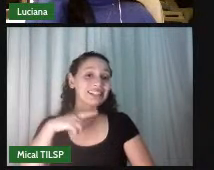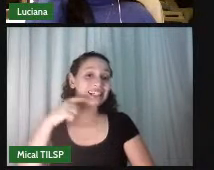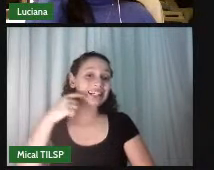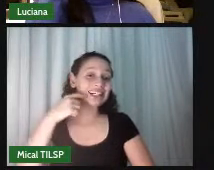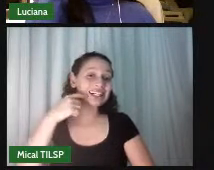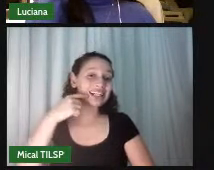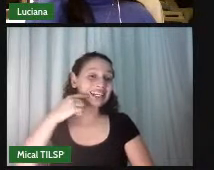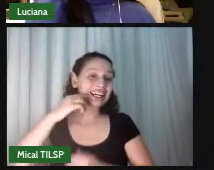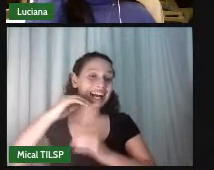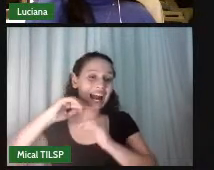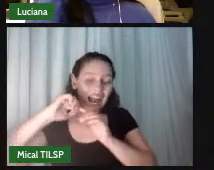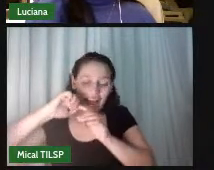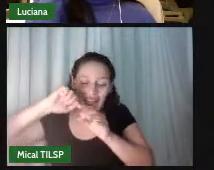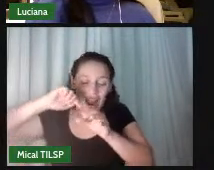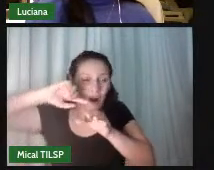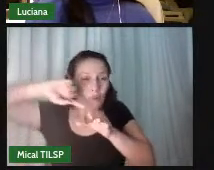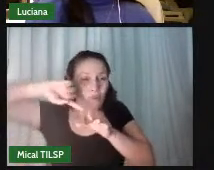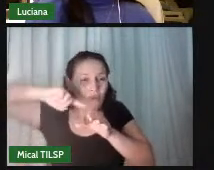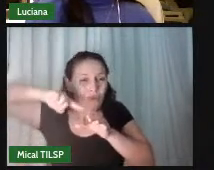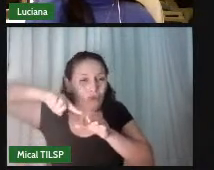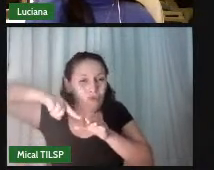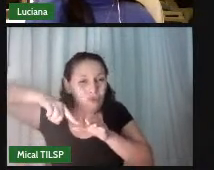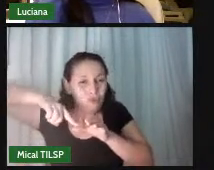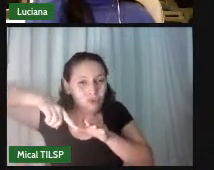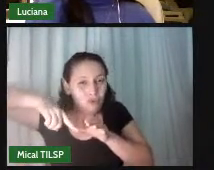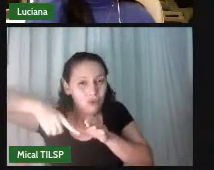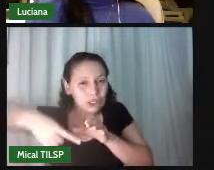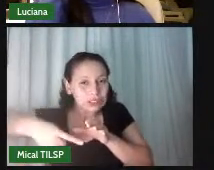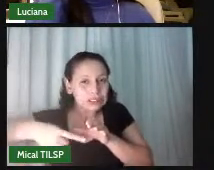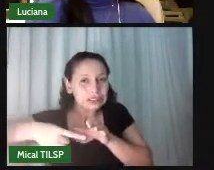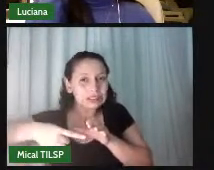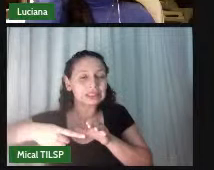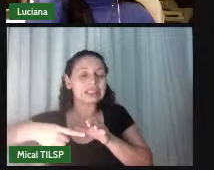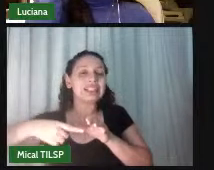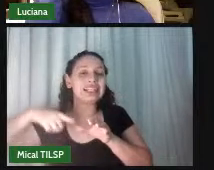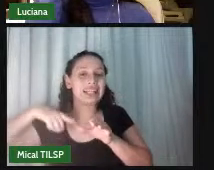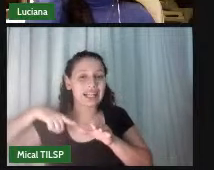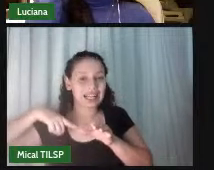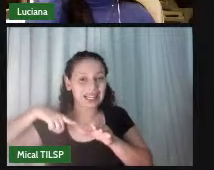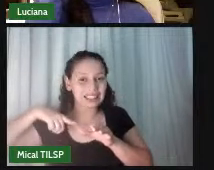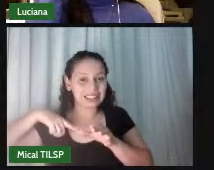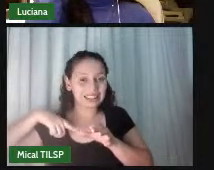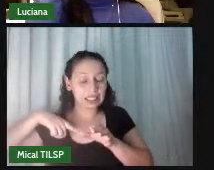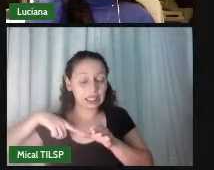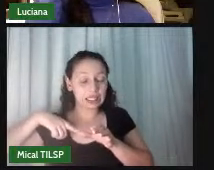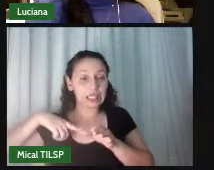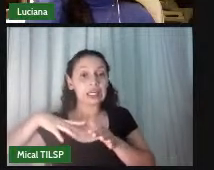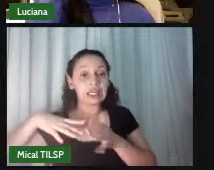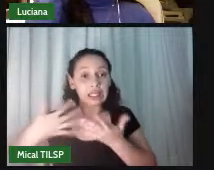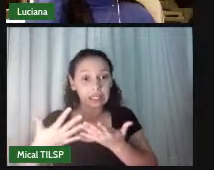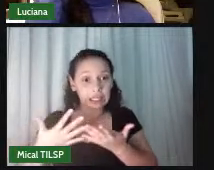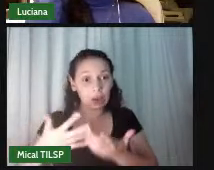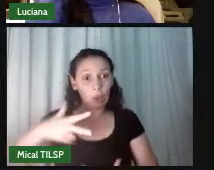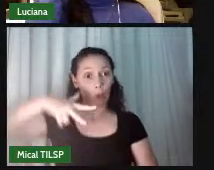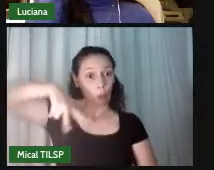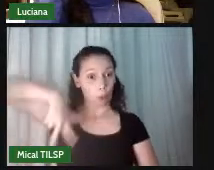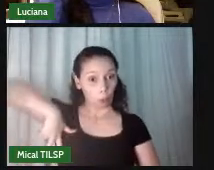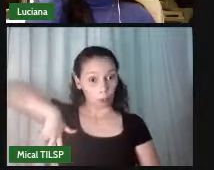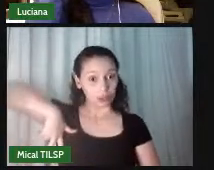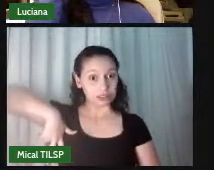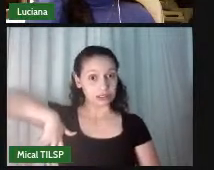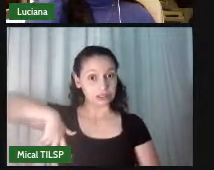abscesso muito grande, que logo depois se fistulizou, tá? Esse paciente, por conta das dores,